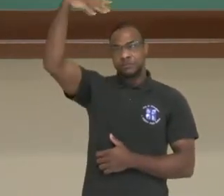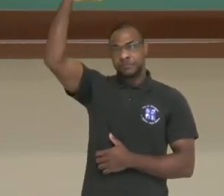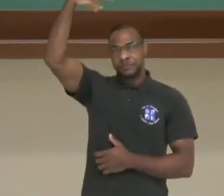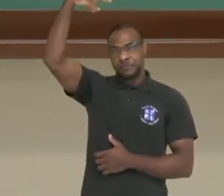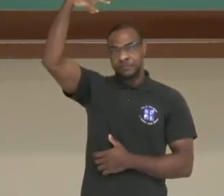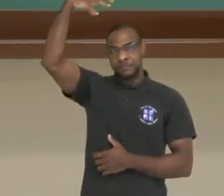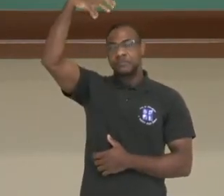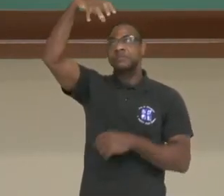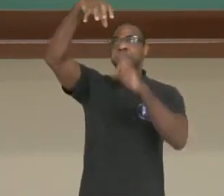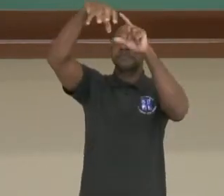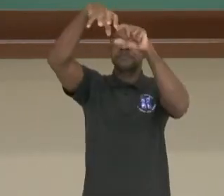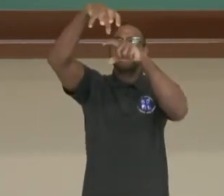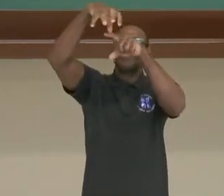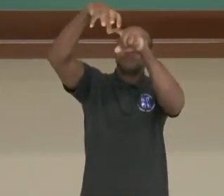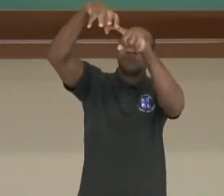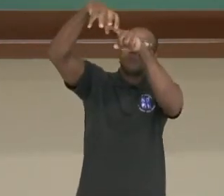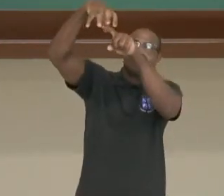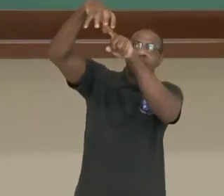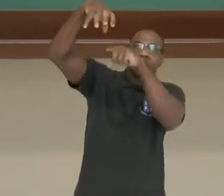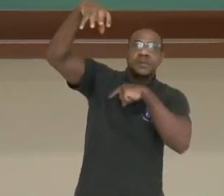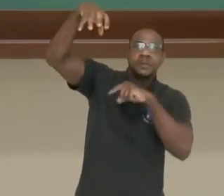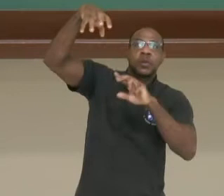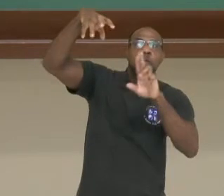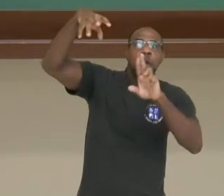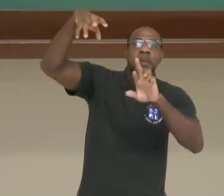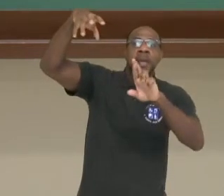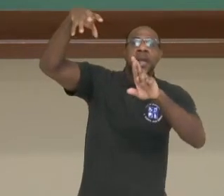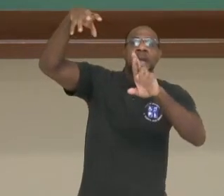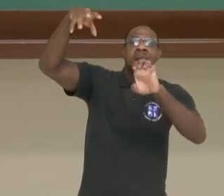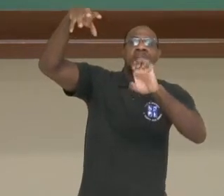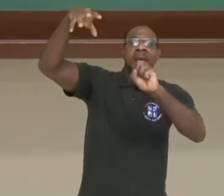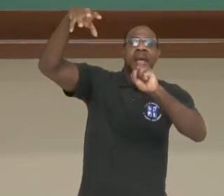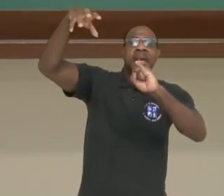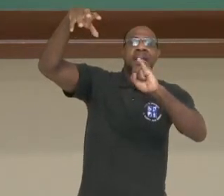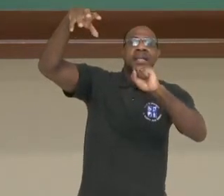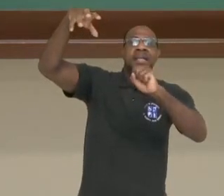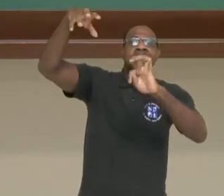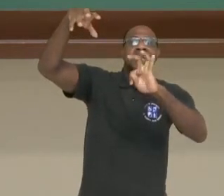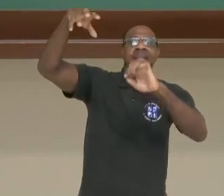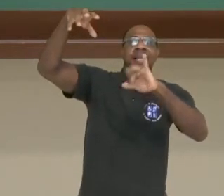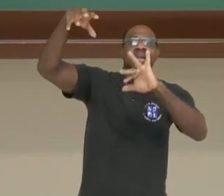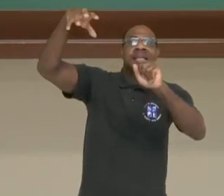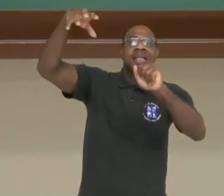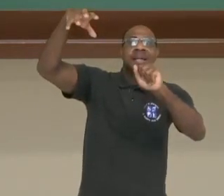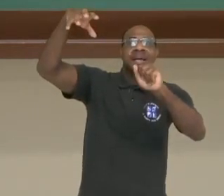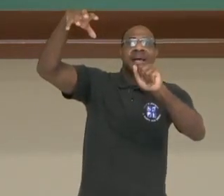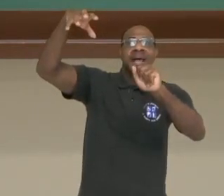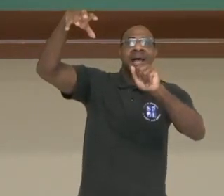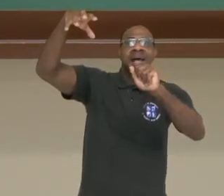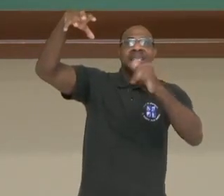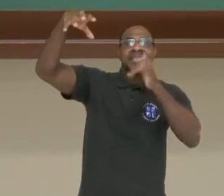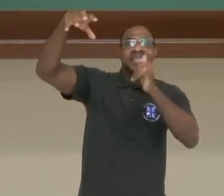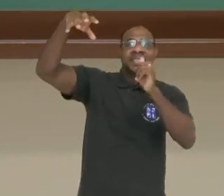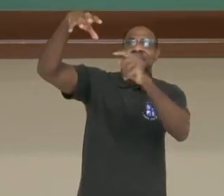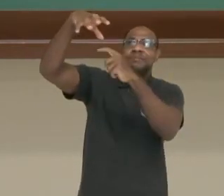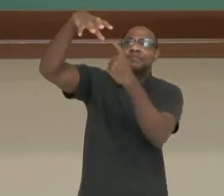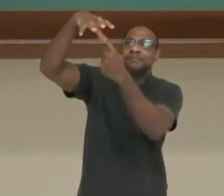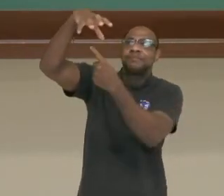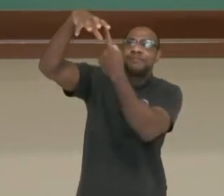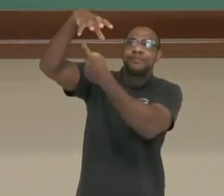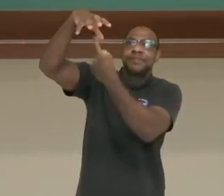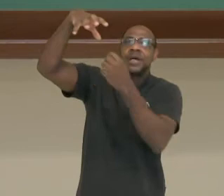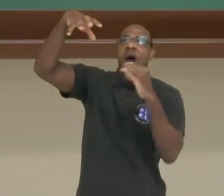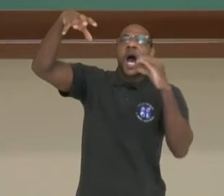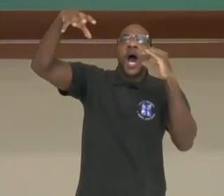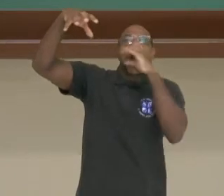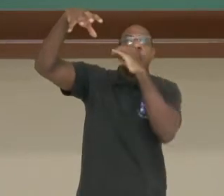que se chama resistência elétrica. É por onde a água passa e ela vai obter ali o